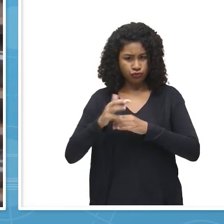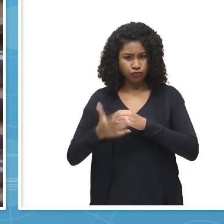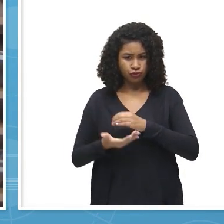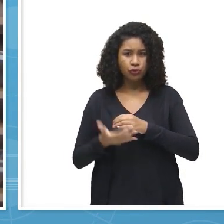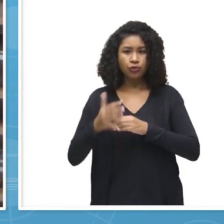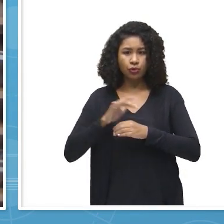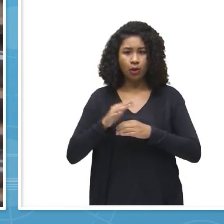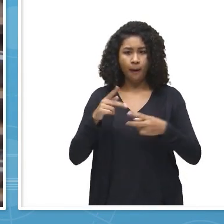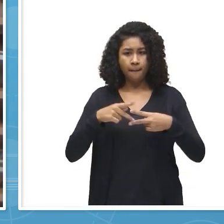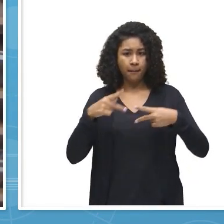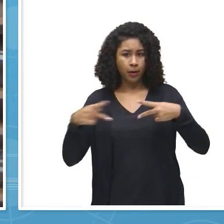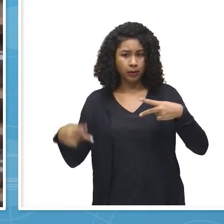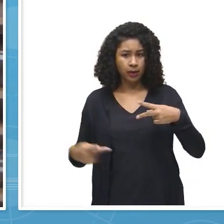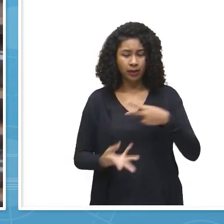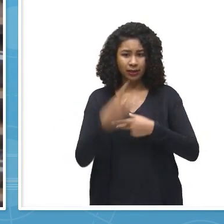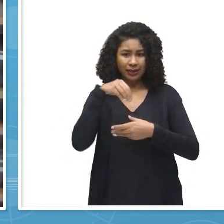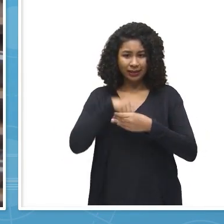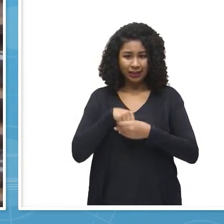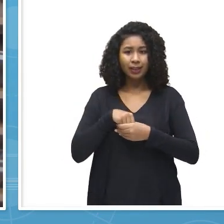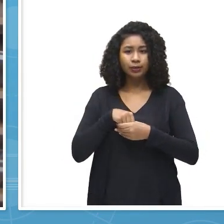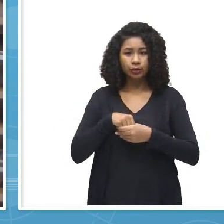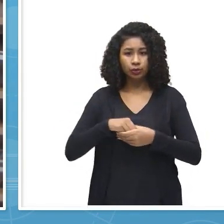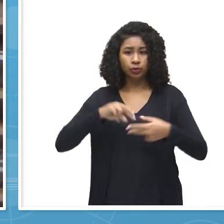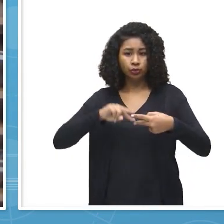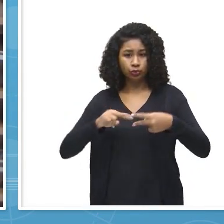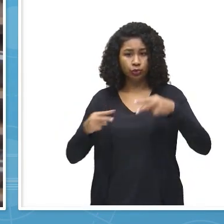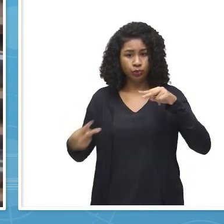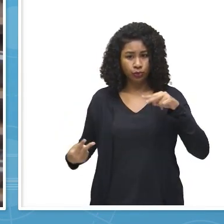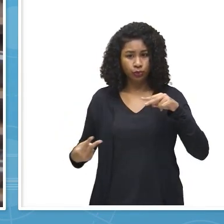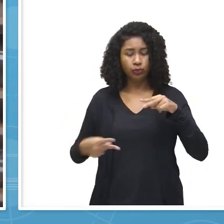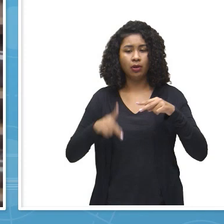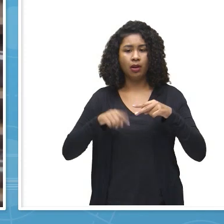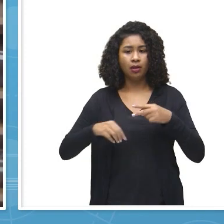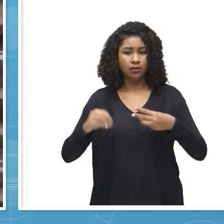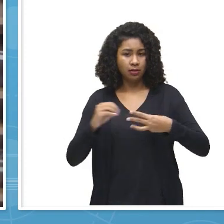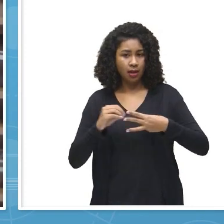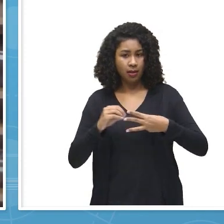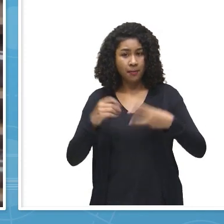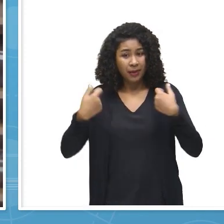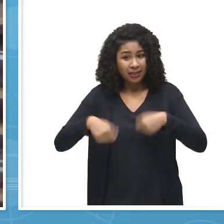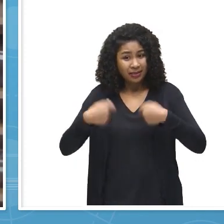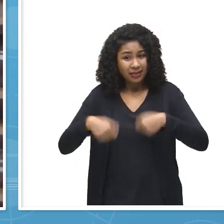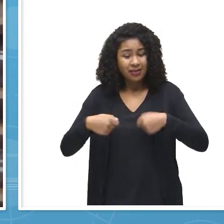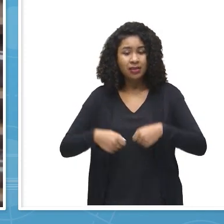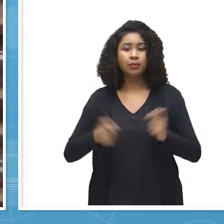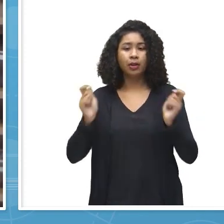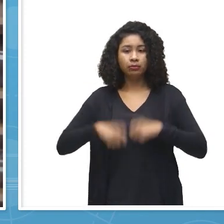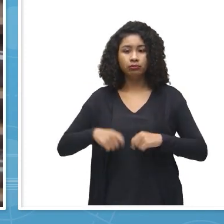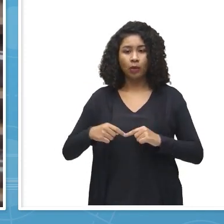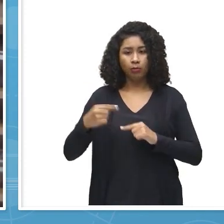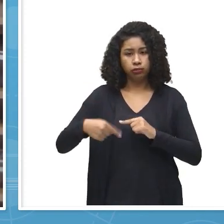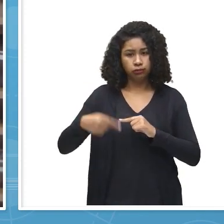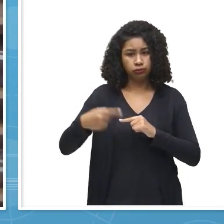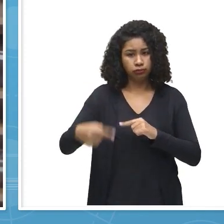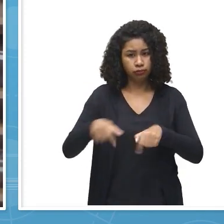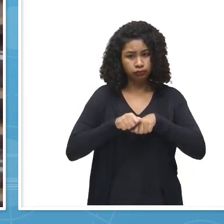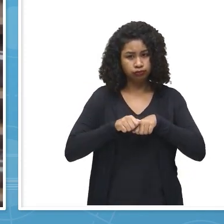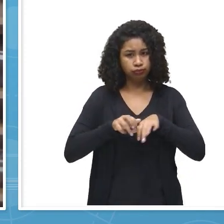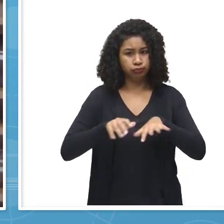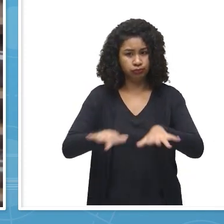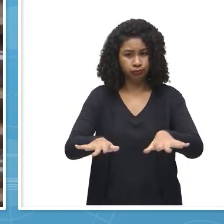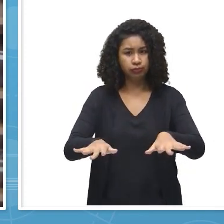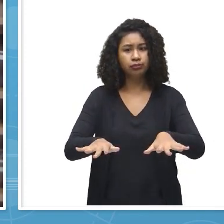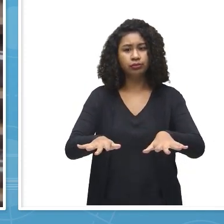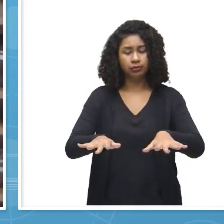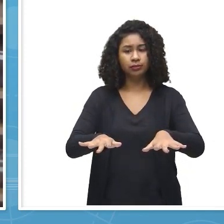genético dentro dele, então ele precisa de uma célula viva para poder se reproduzir ali, se multiplicar, na